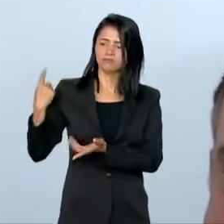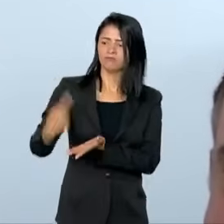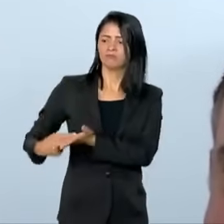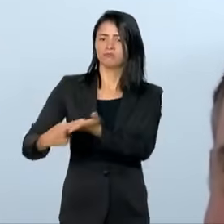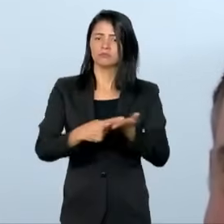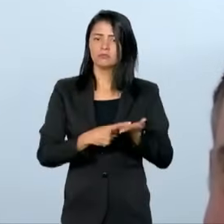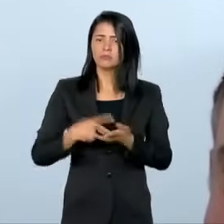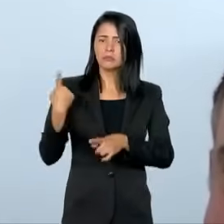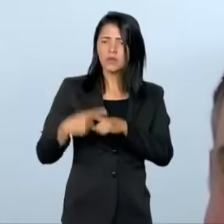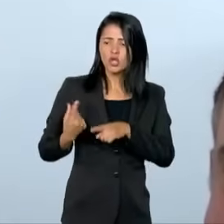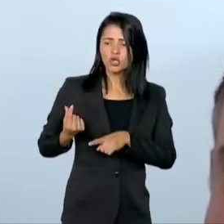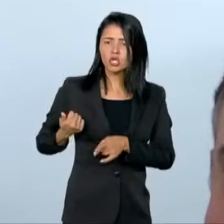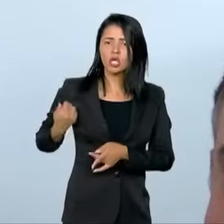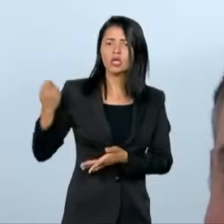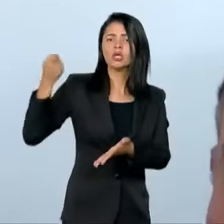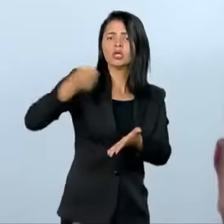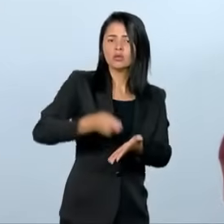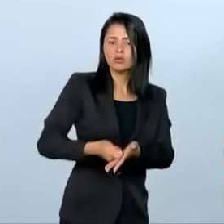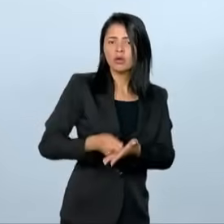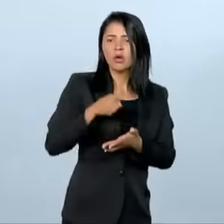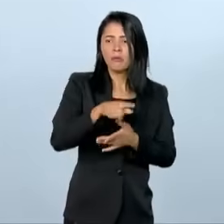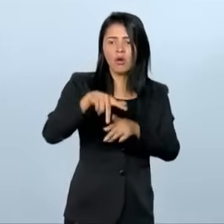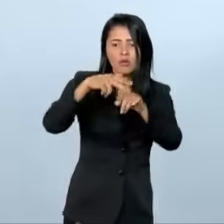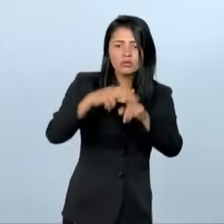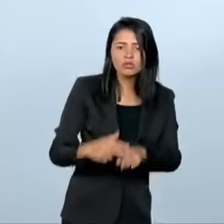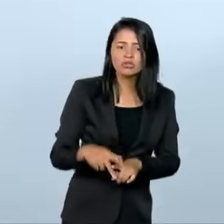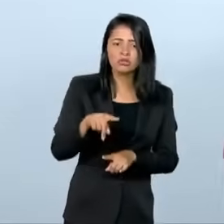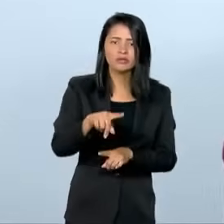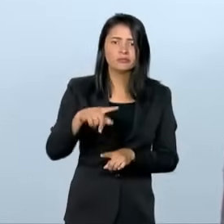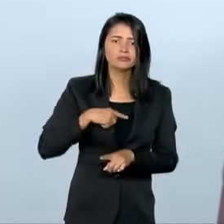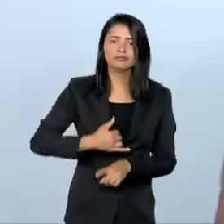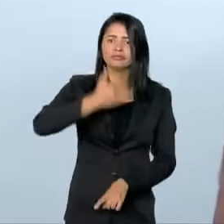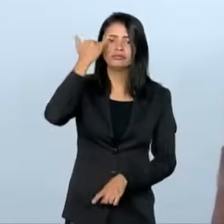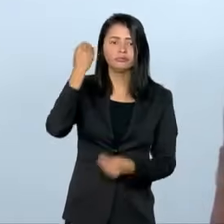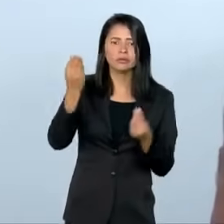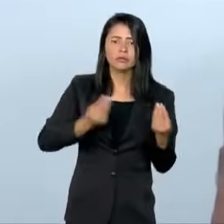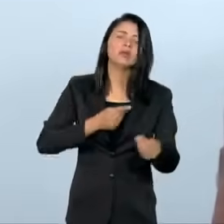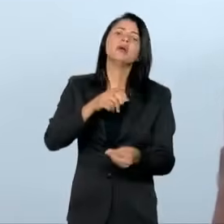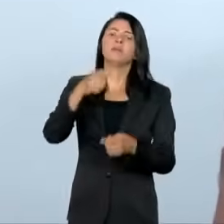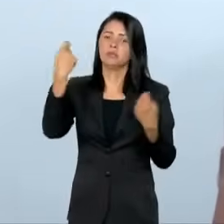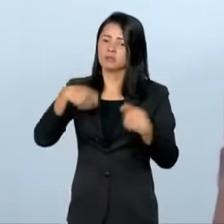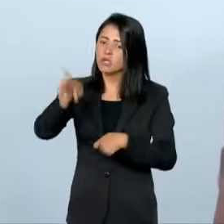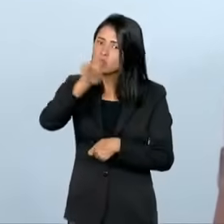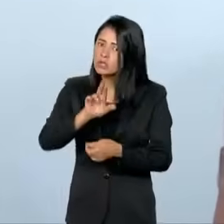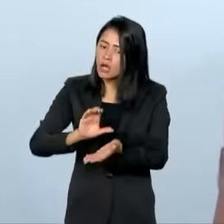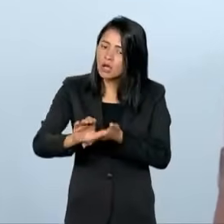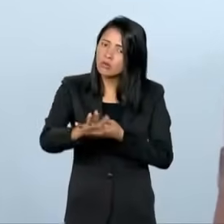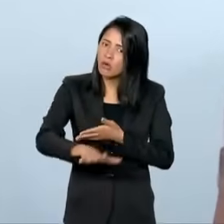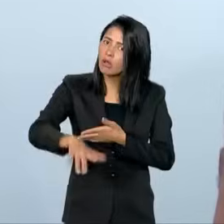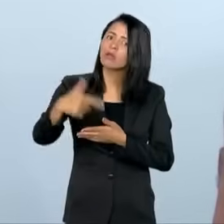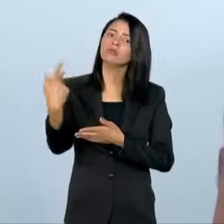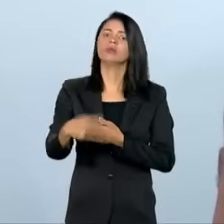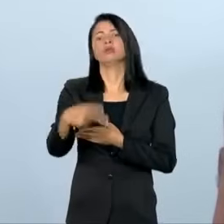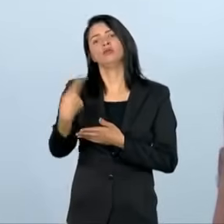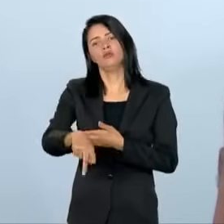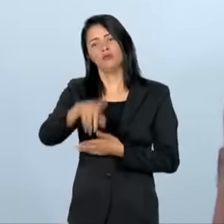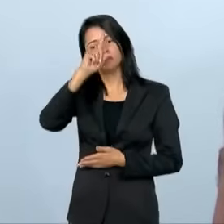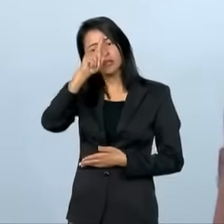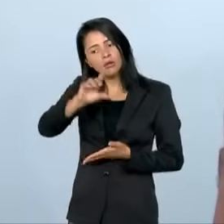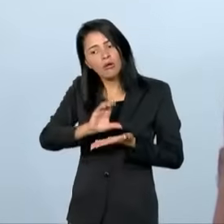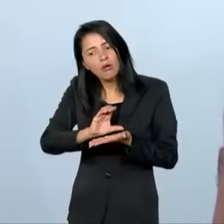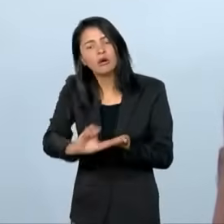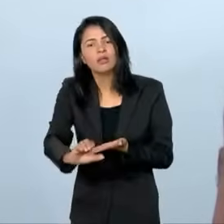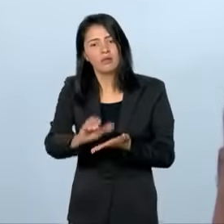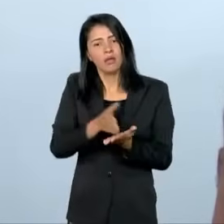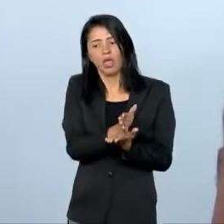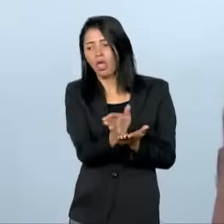cada centavo que for colocado para combater uma coisa dessa, ele tem que ser aplicado naquilo que ele foi colocado. Ele não pode